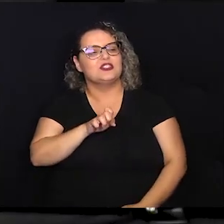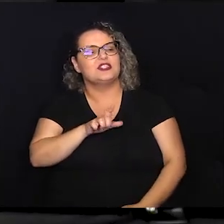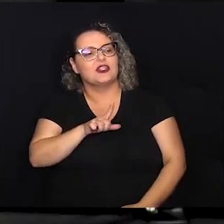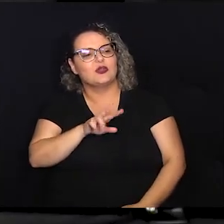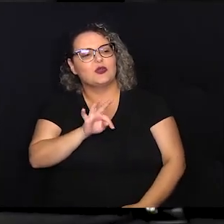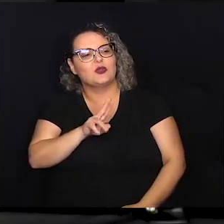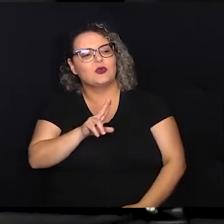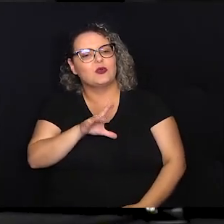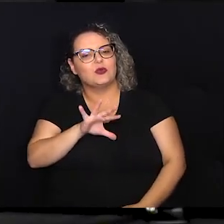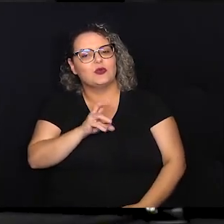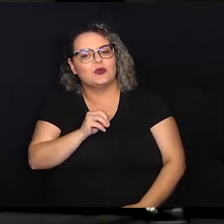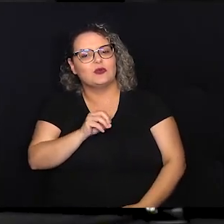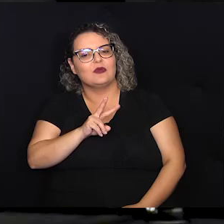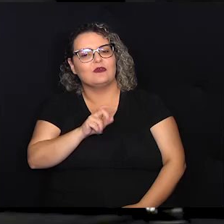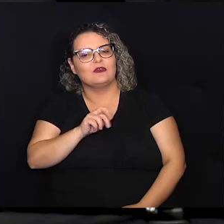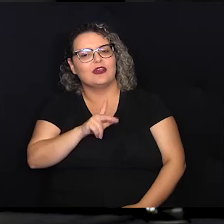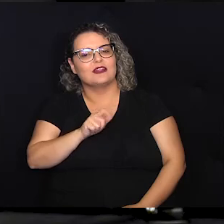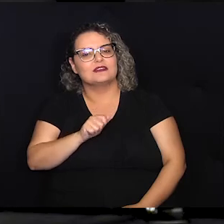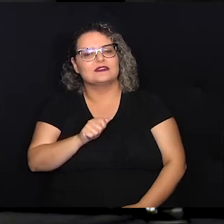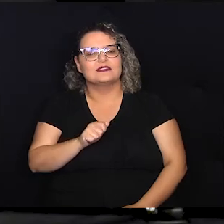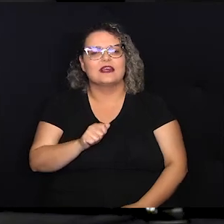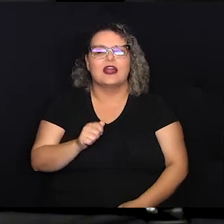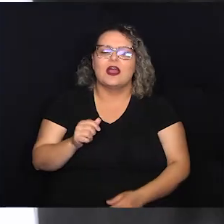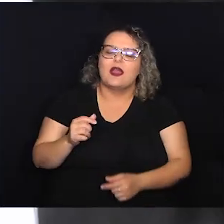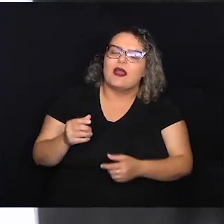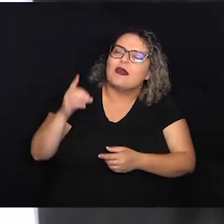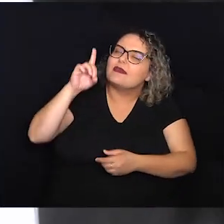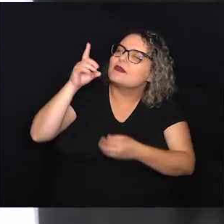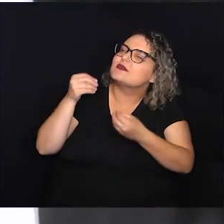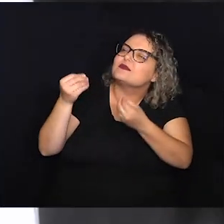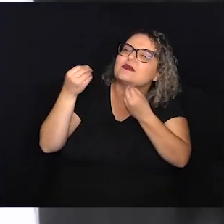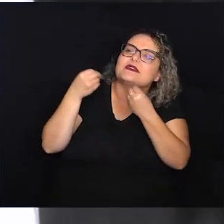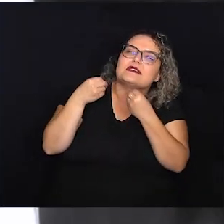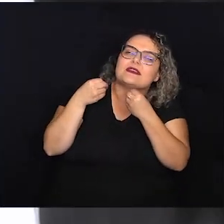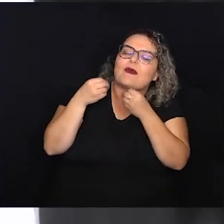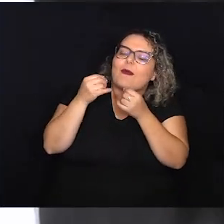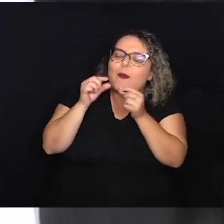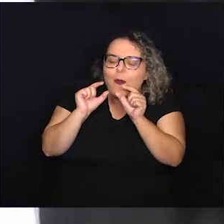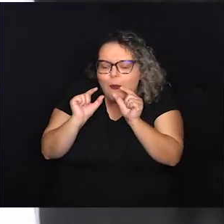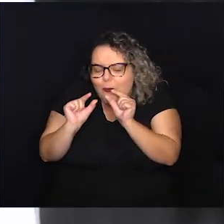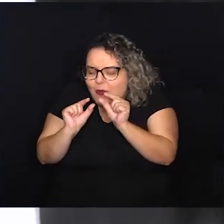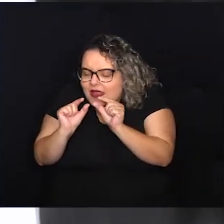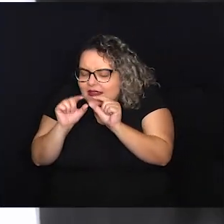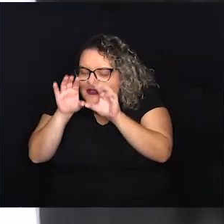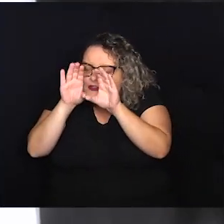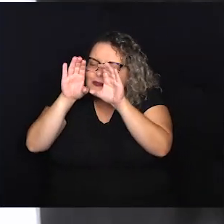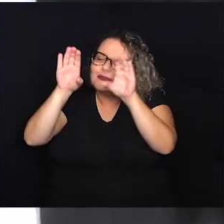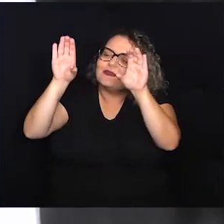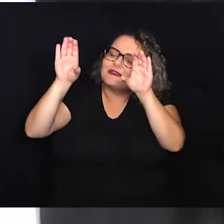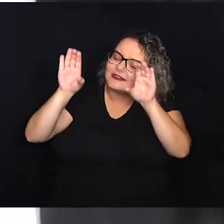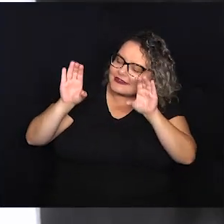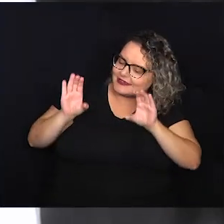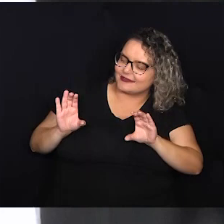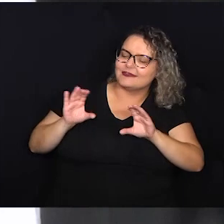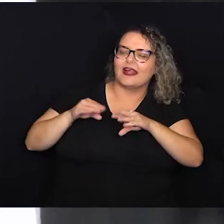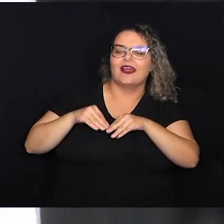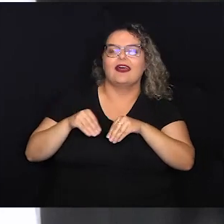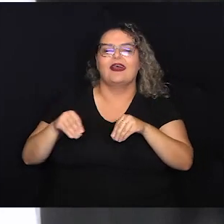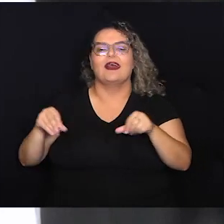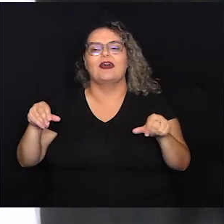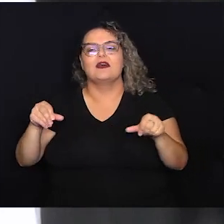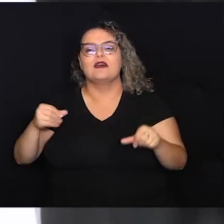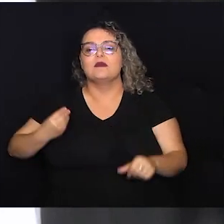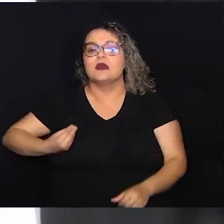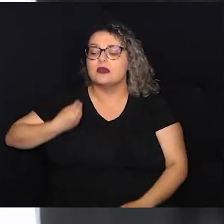a Avenida Presidente Getúlio Vargas? É um pedacinho do céu, foi onde que Deus me deu toda a simplicidade, toda